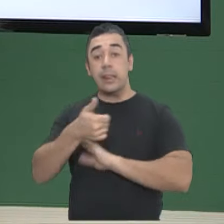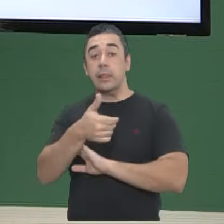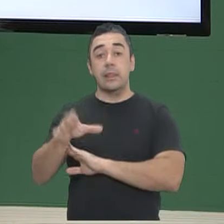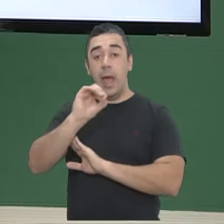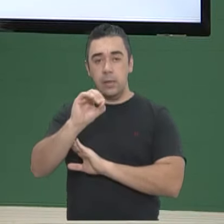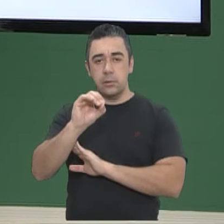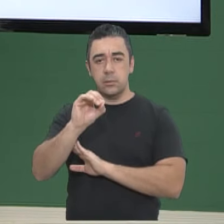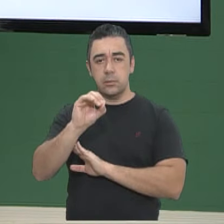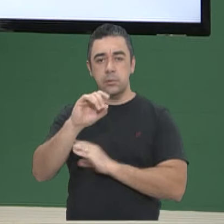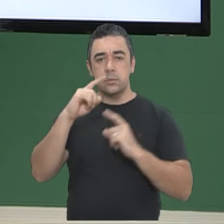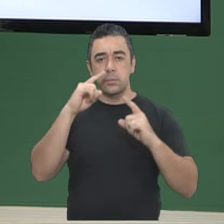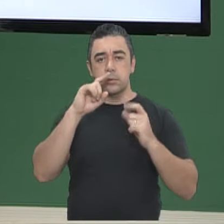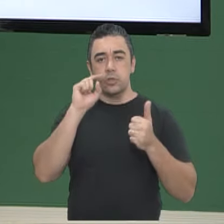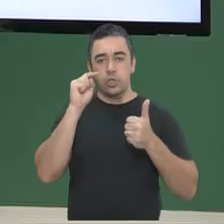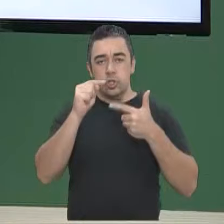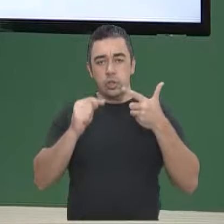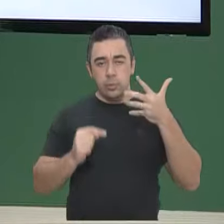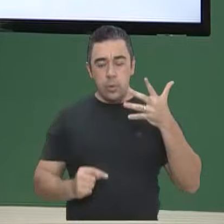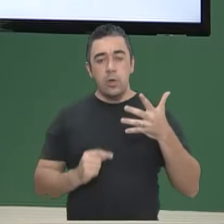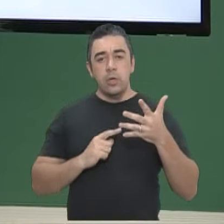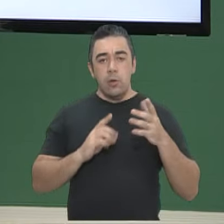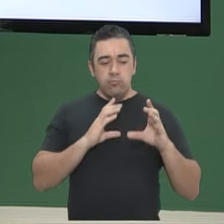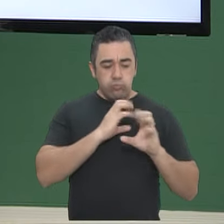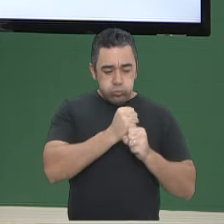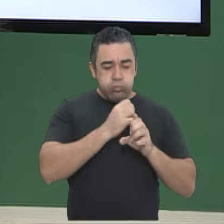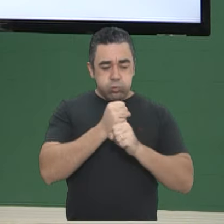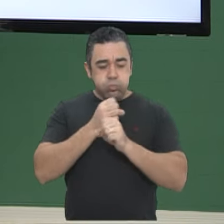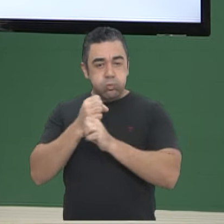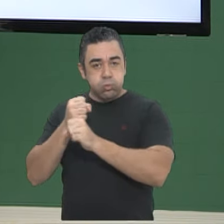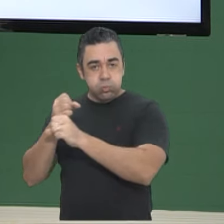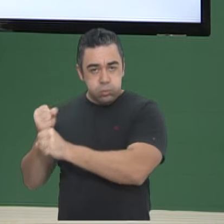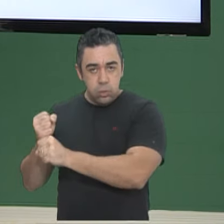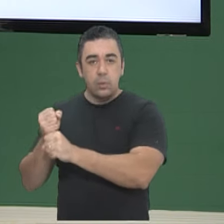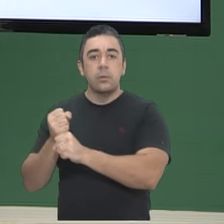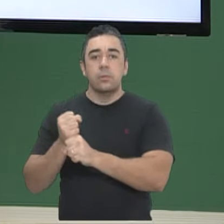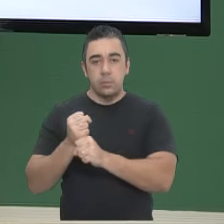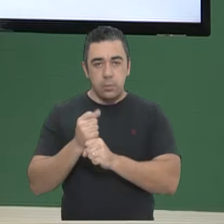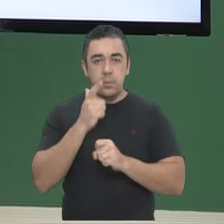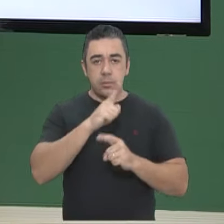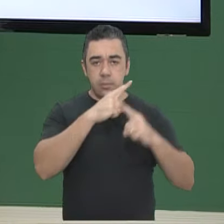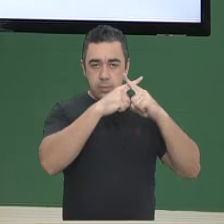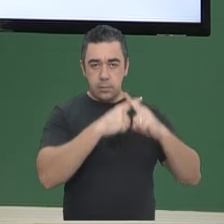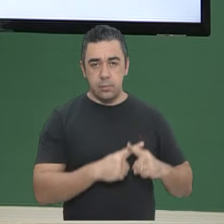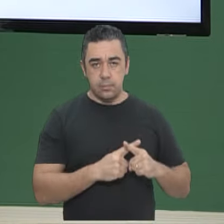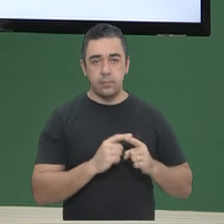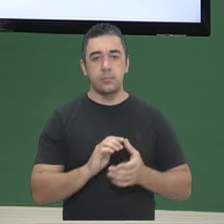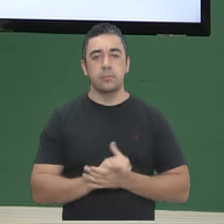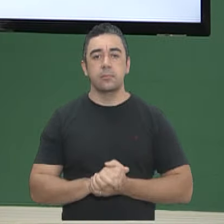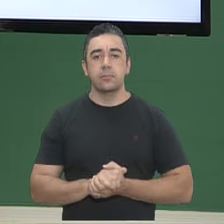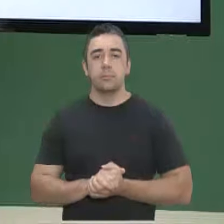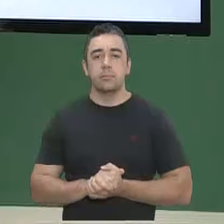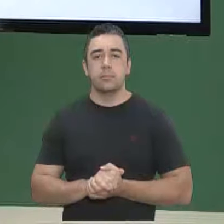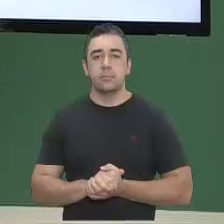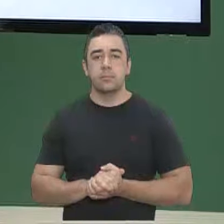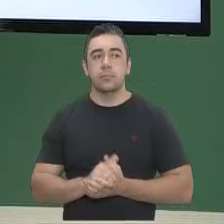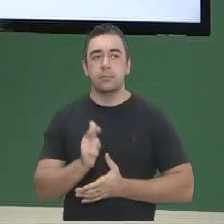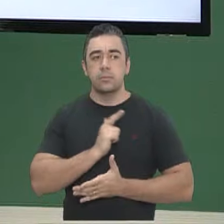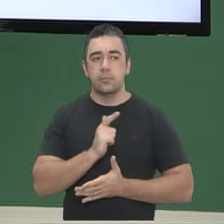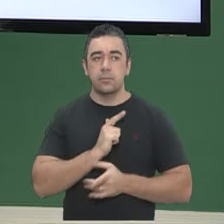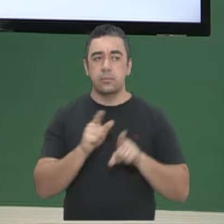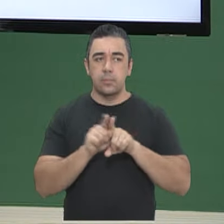ter que disputar. E ele vai ganhando pontos nessas disputas. Tá? E aqui nós